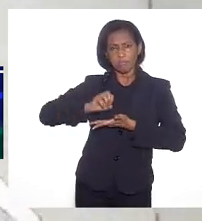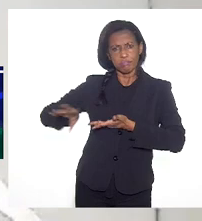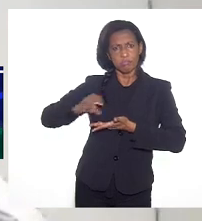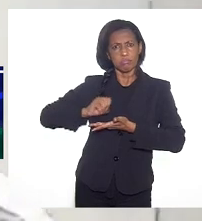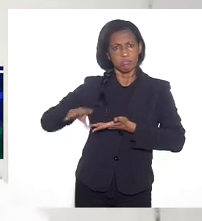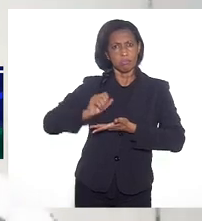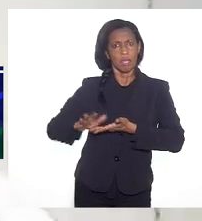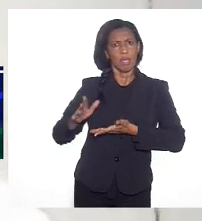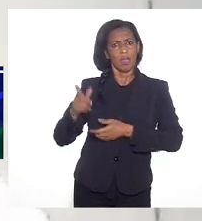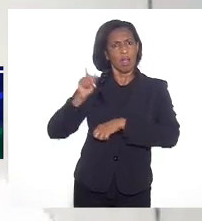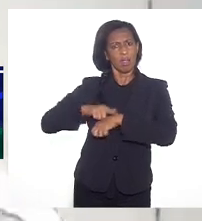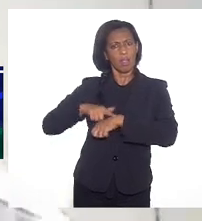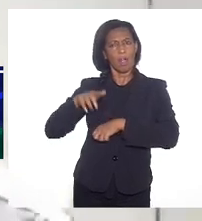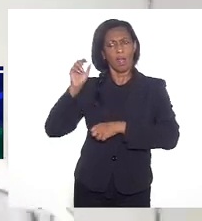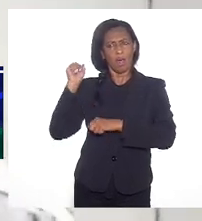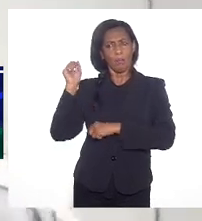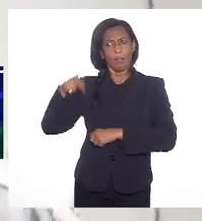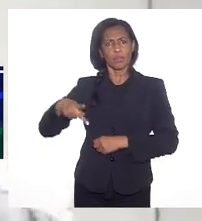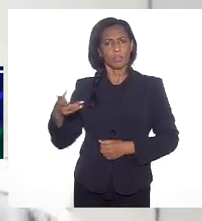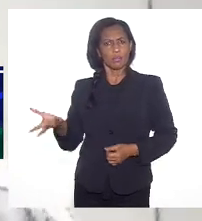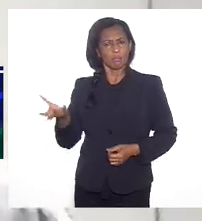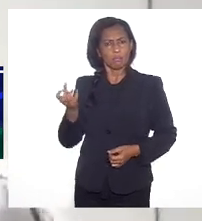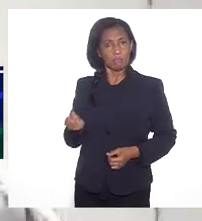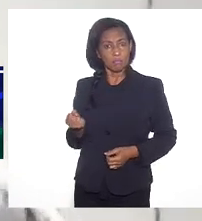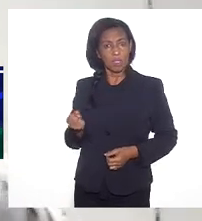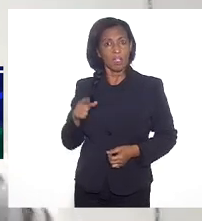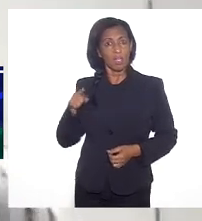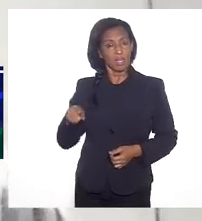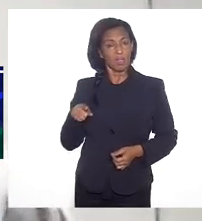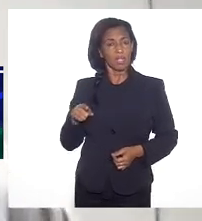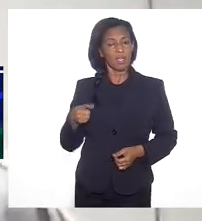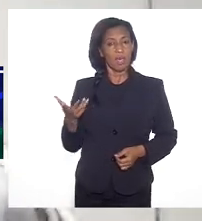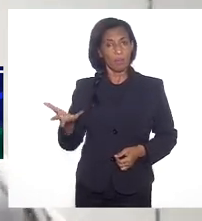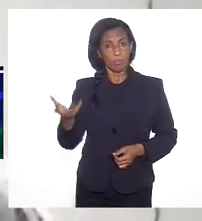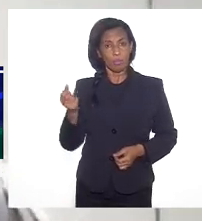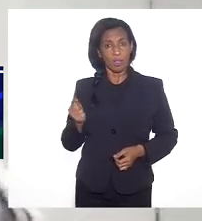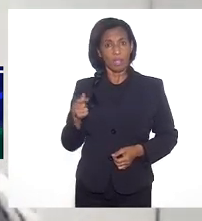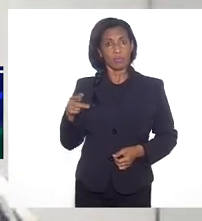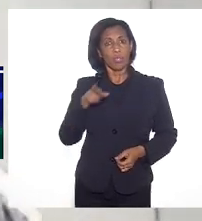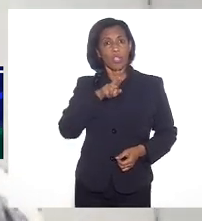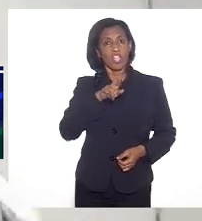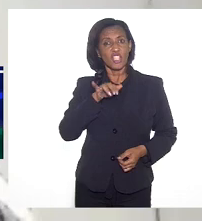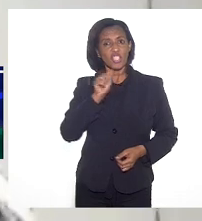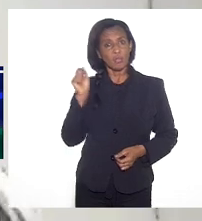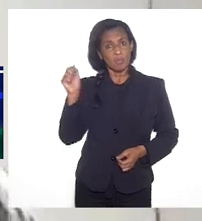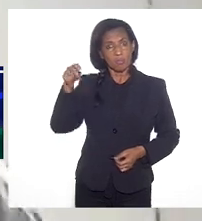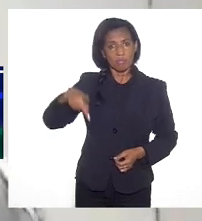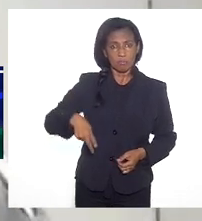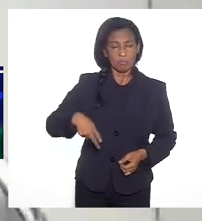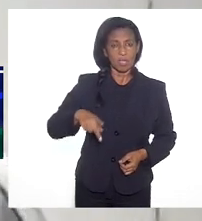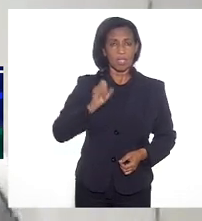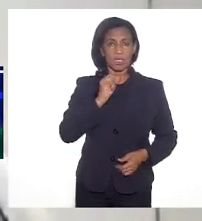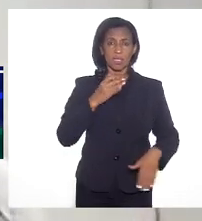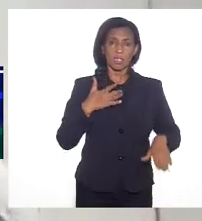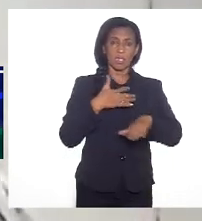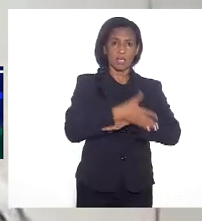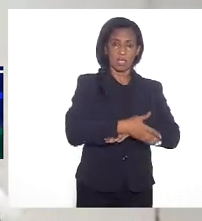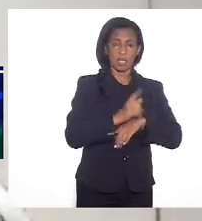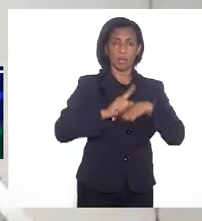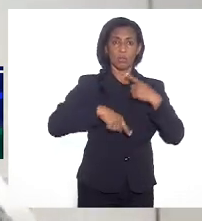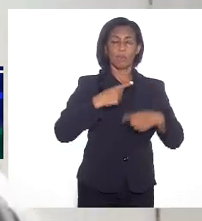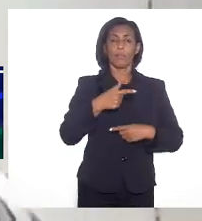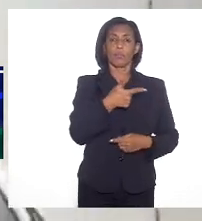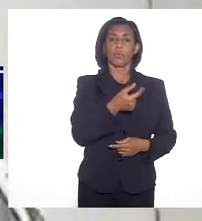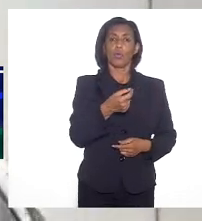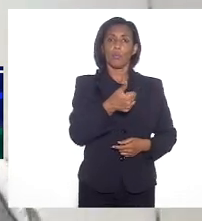período para se aposentar e a contribuição se dá em cima do seu regime de aposentadoria se eles entraram pós 2013